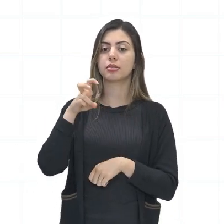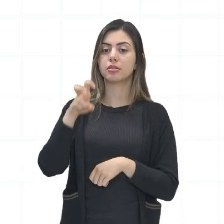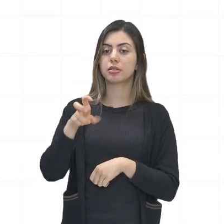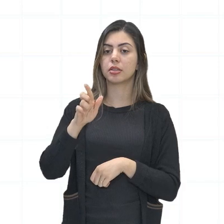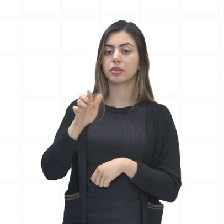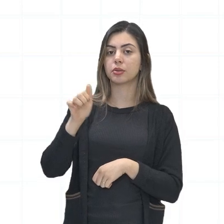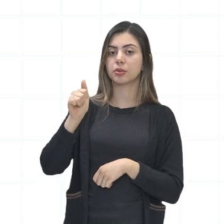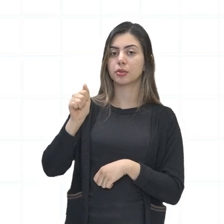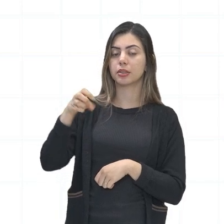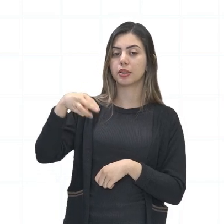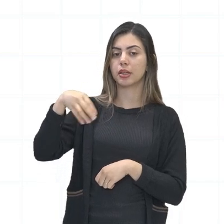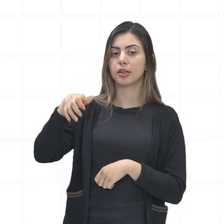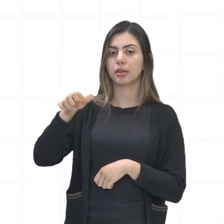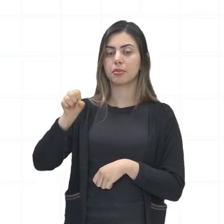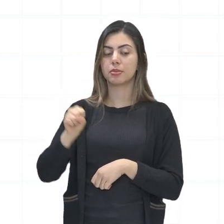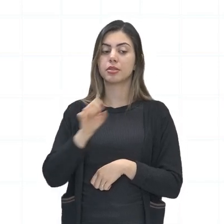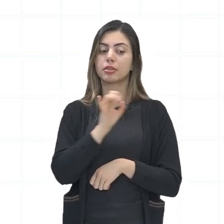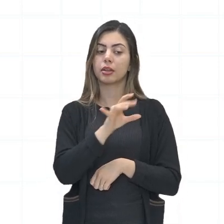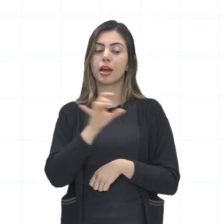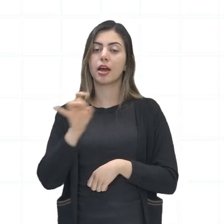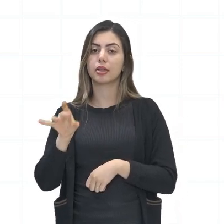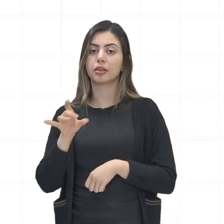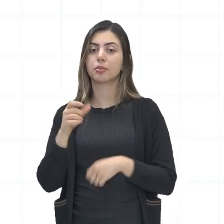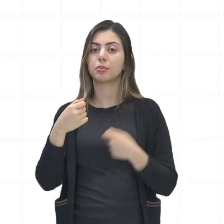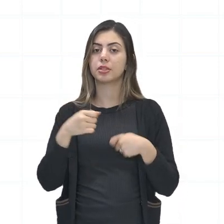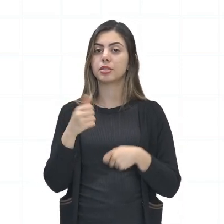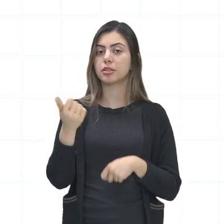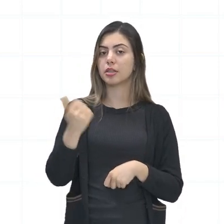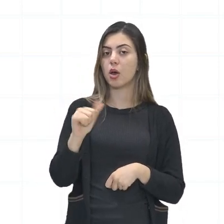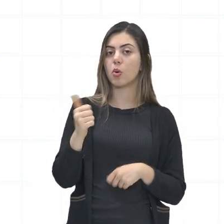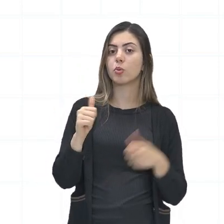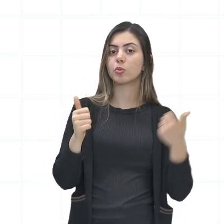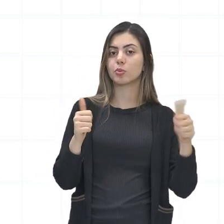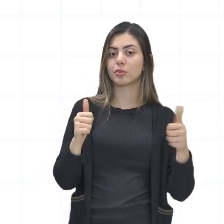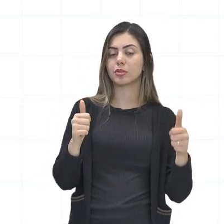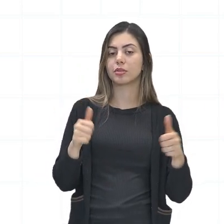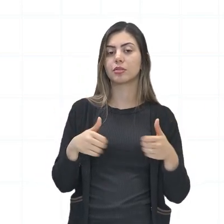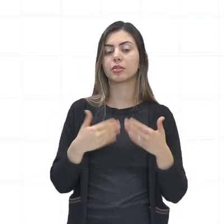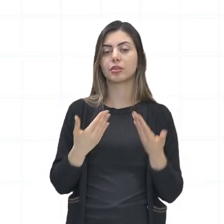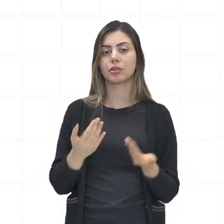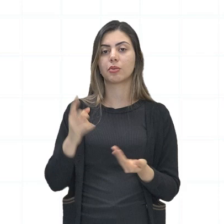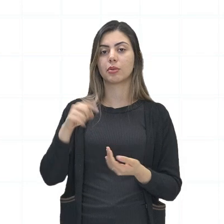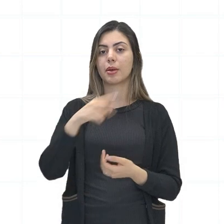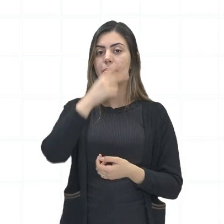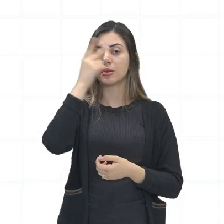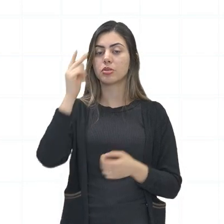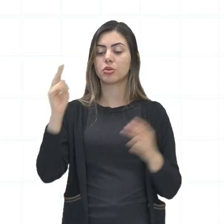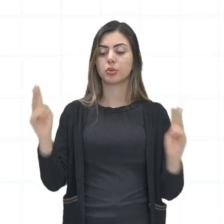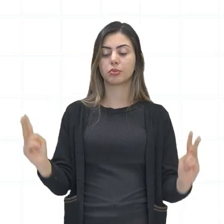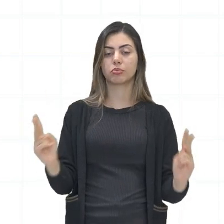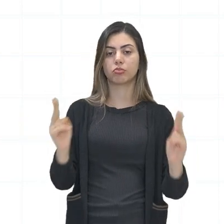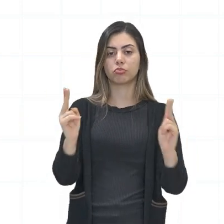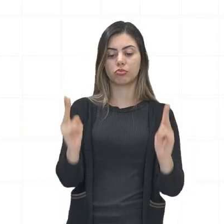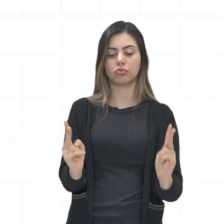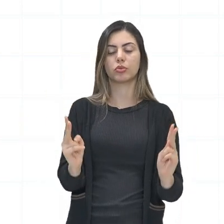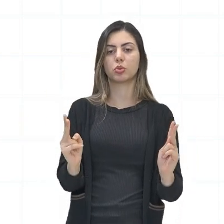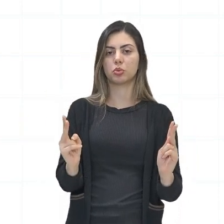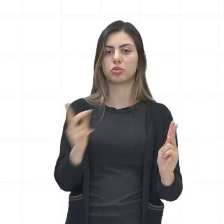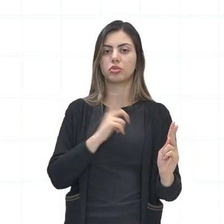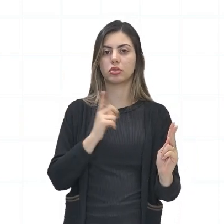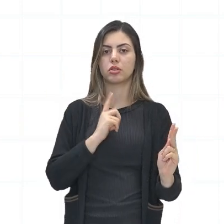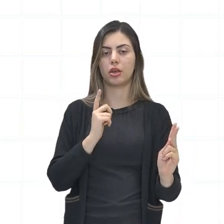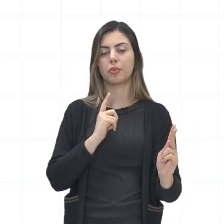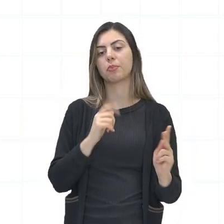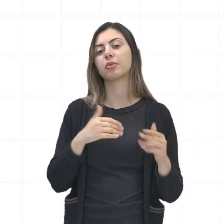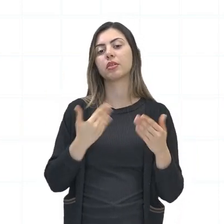pontos cada. Olha aí, já é relacionado ao tênis de mesa em duplas, né? Então, quando é jogado em duplas, então